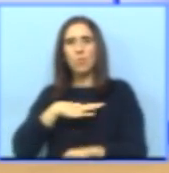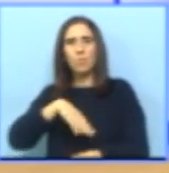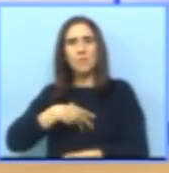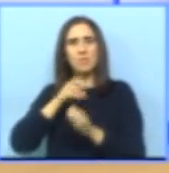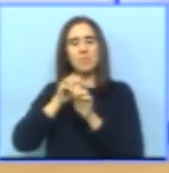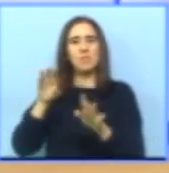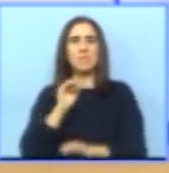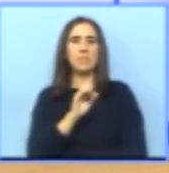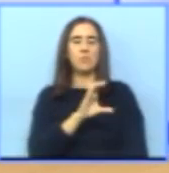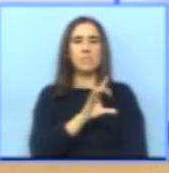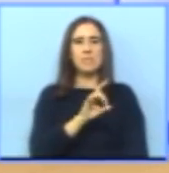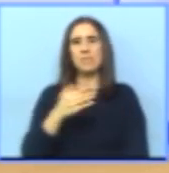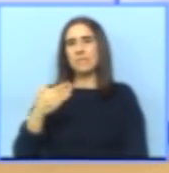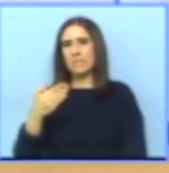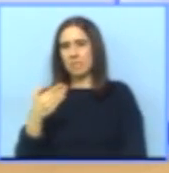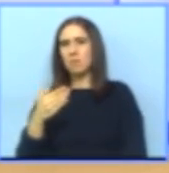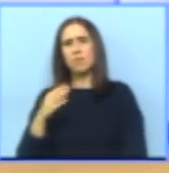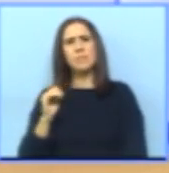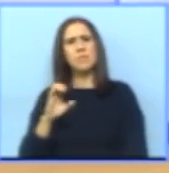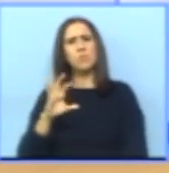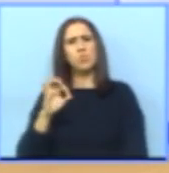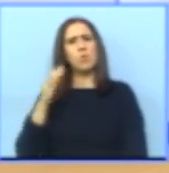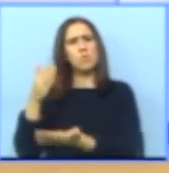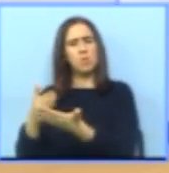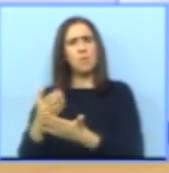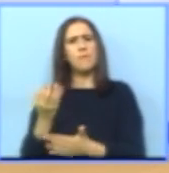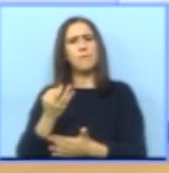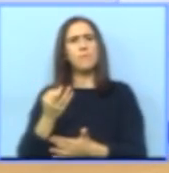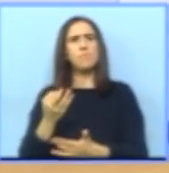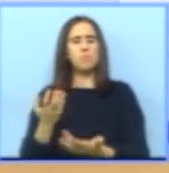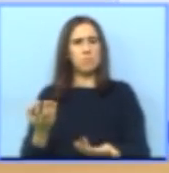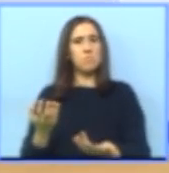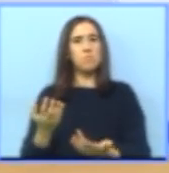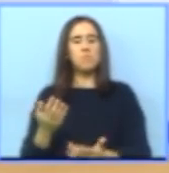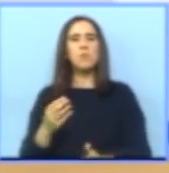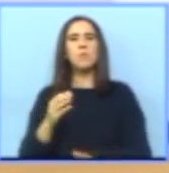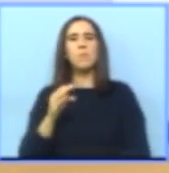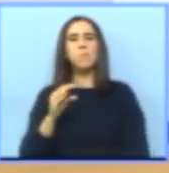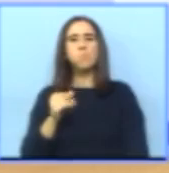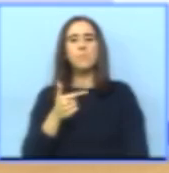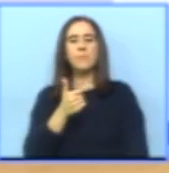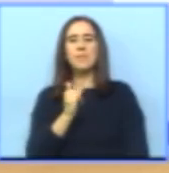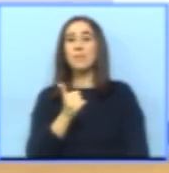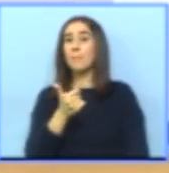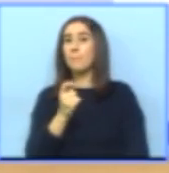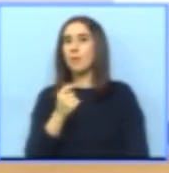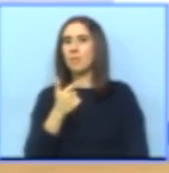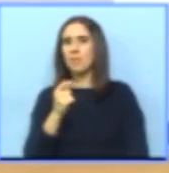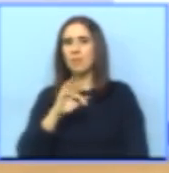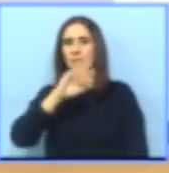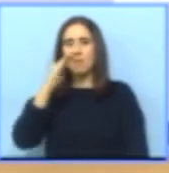séculos XVI, XVII e até ao século XVIII, da chegada, por exemplo, ao Tibete, foram os